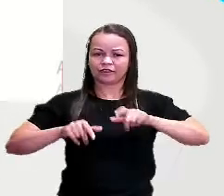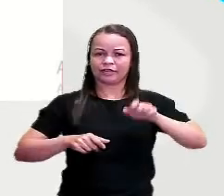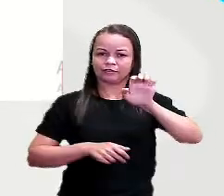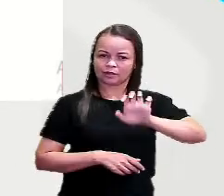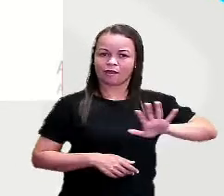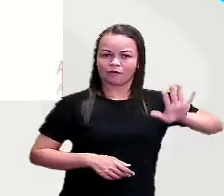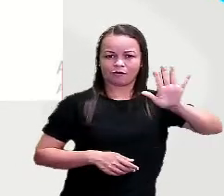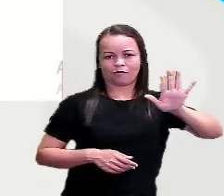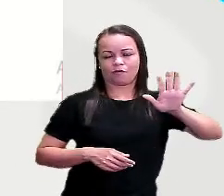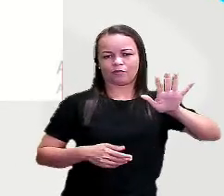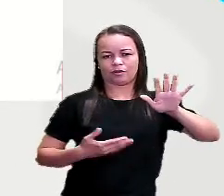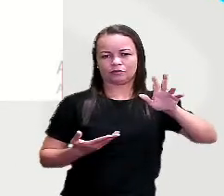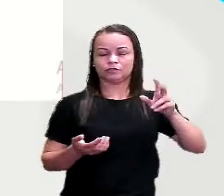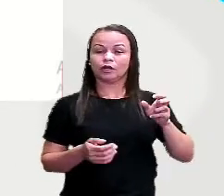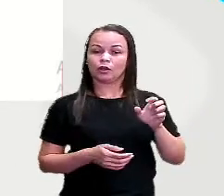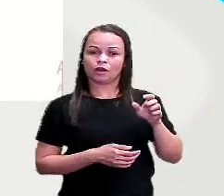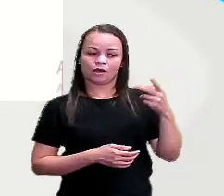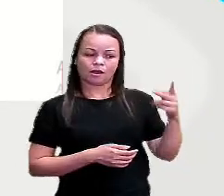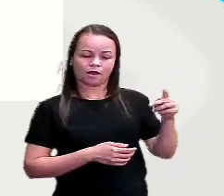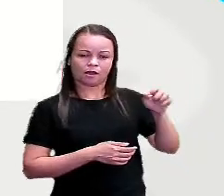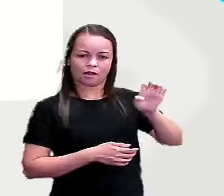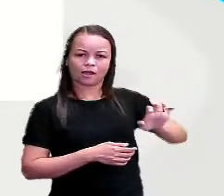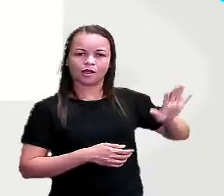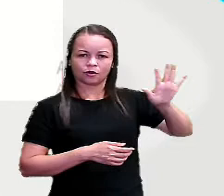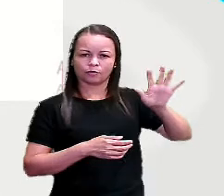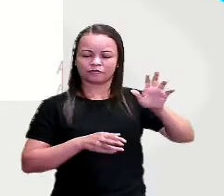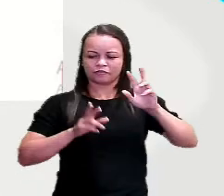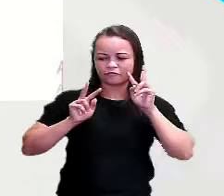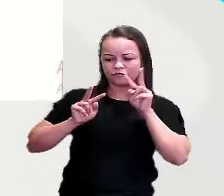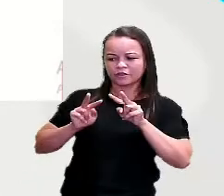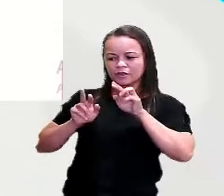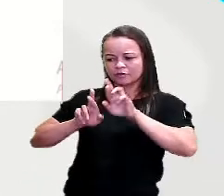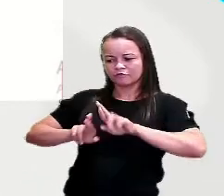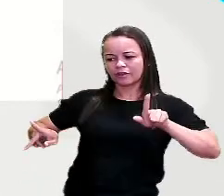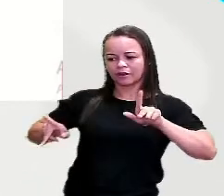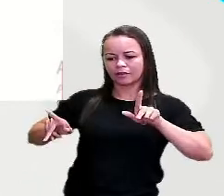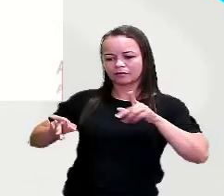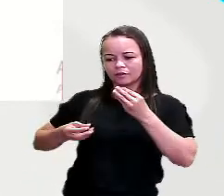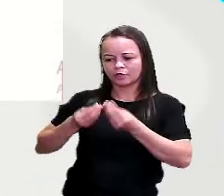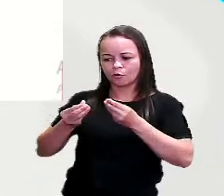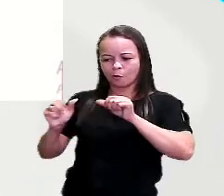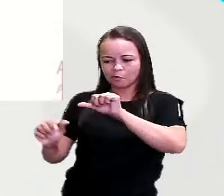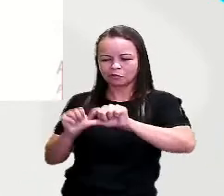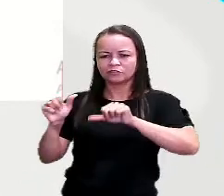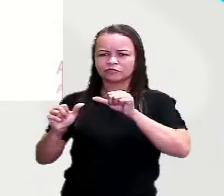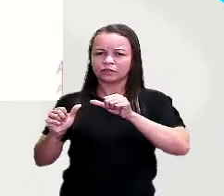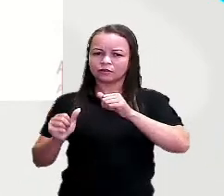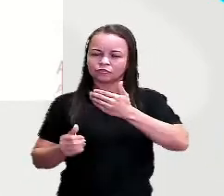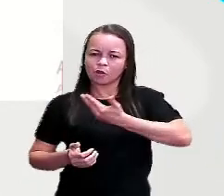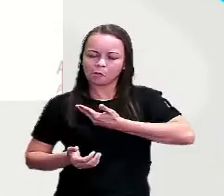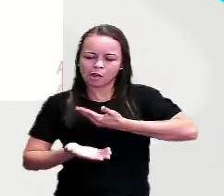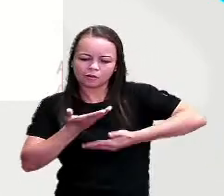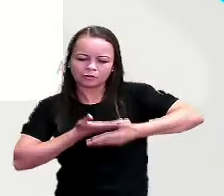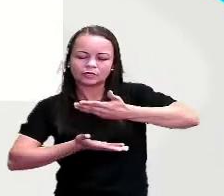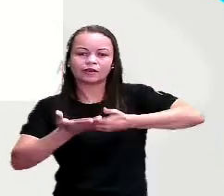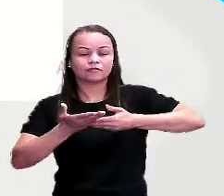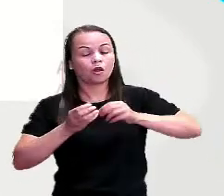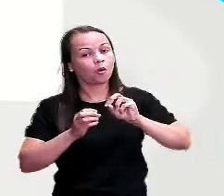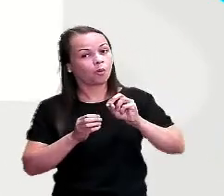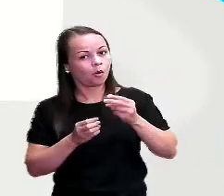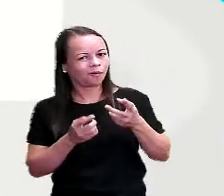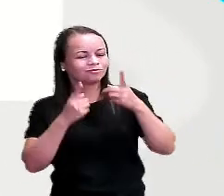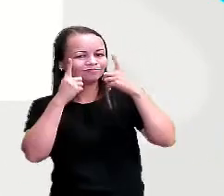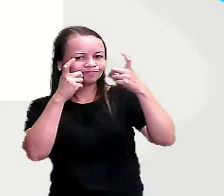Os colonizadores europeus viam essa diferença como algo a ser modificado de forma amigável ou violenta.